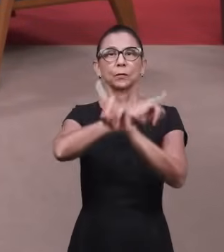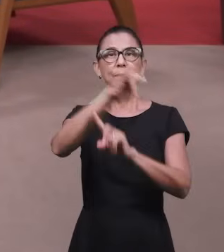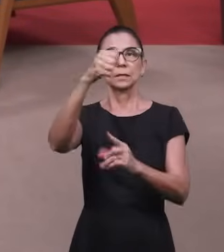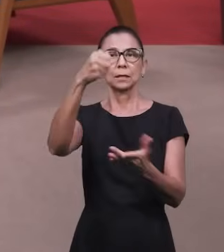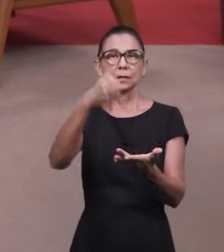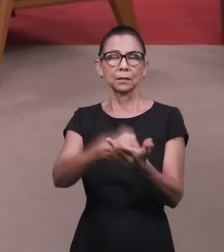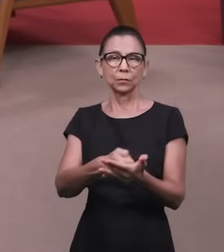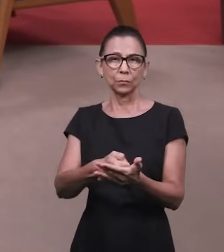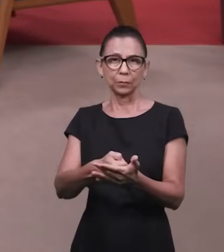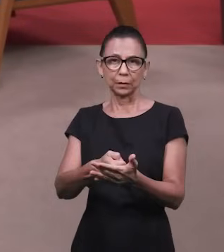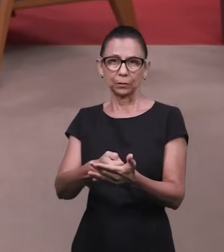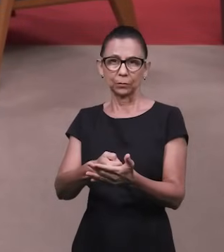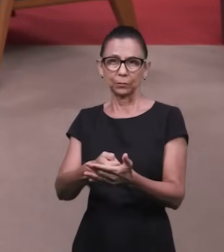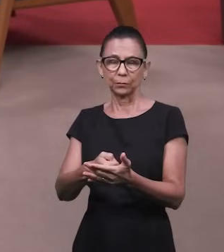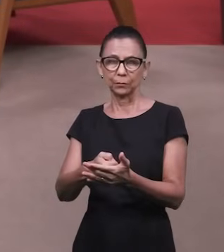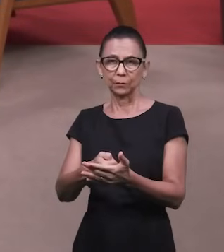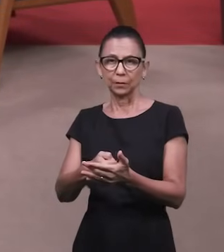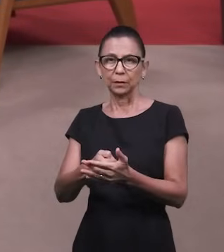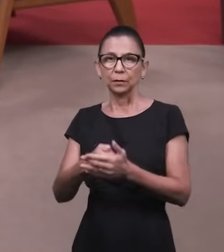Bom,